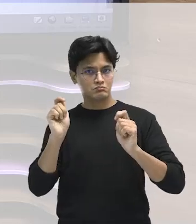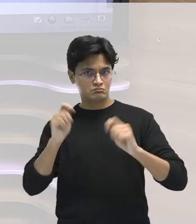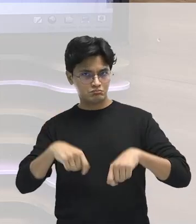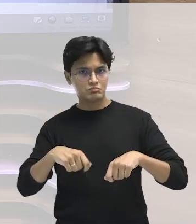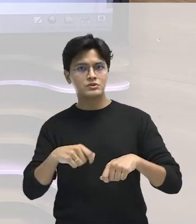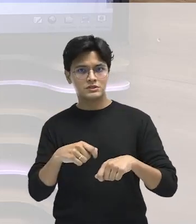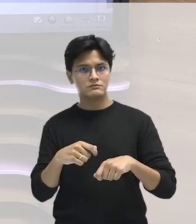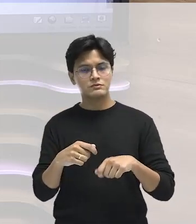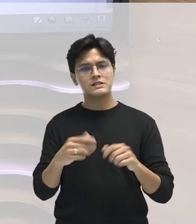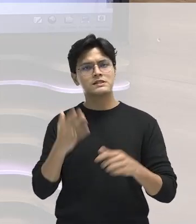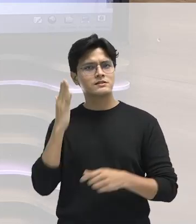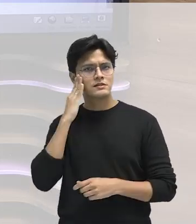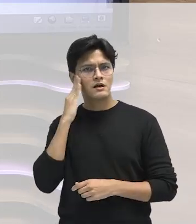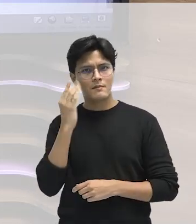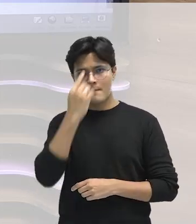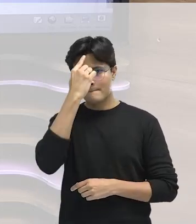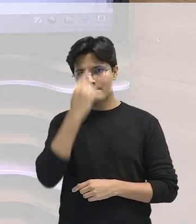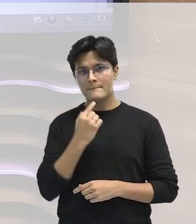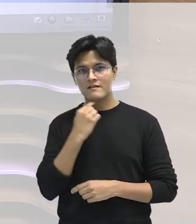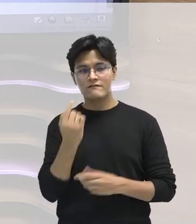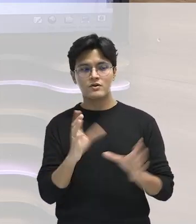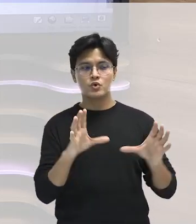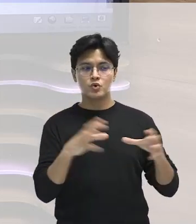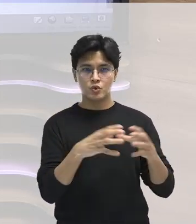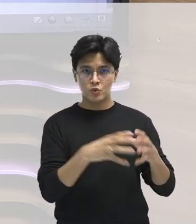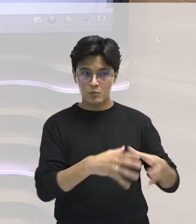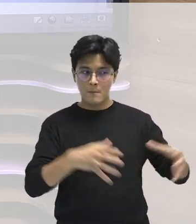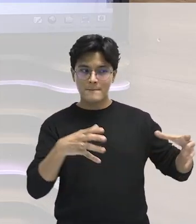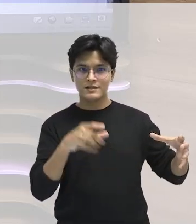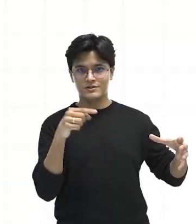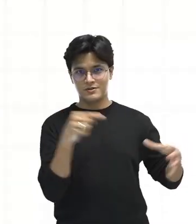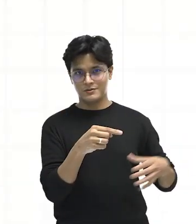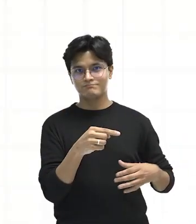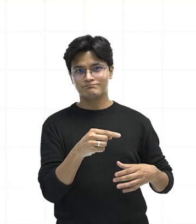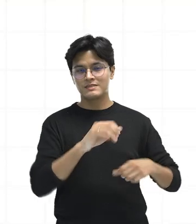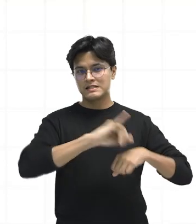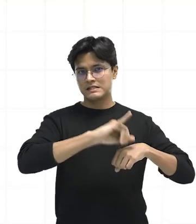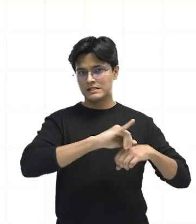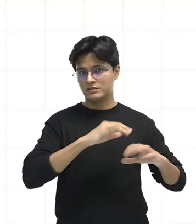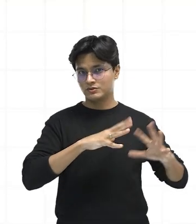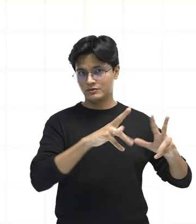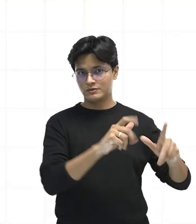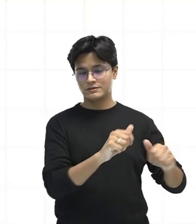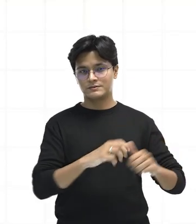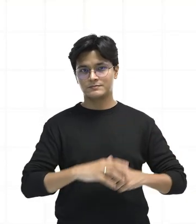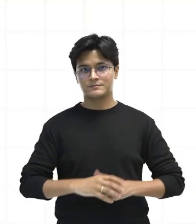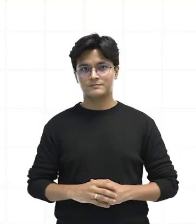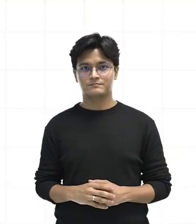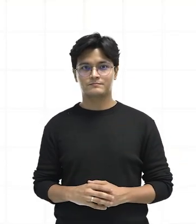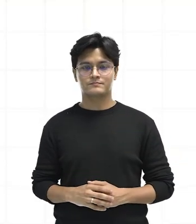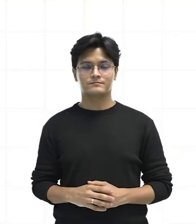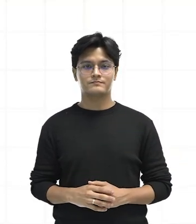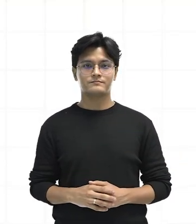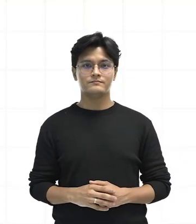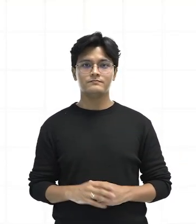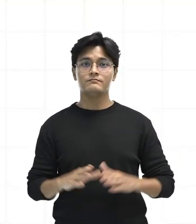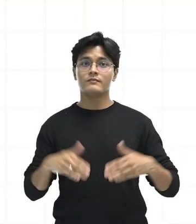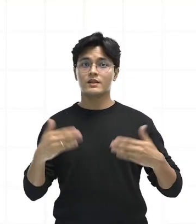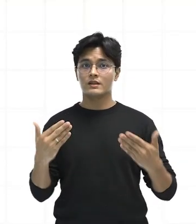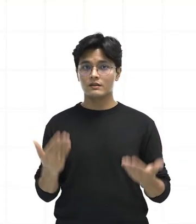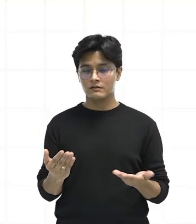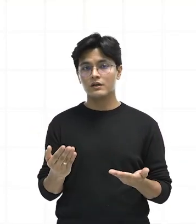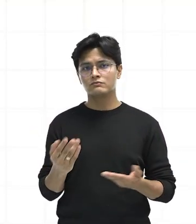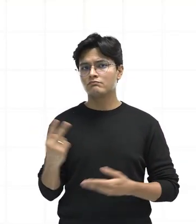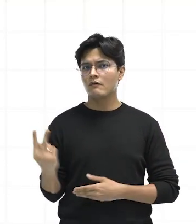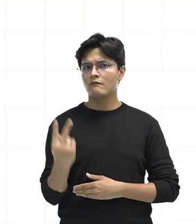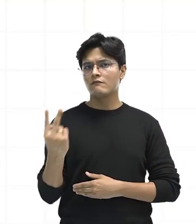o perfil do grupo maior, tá bom? É isso que ele está falando aqui. Vamos voltar então. Esses valores